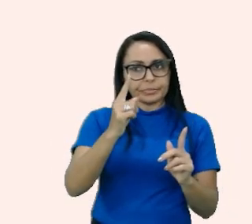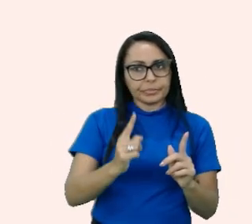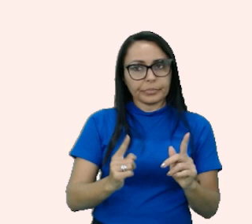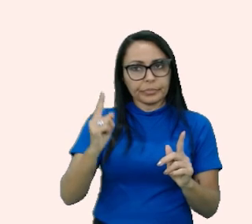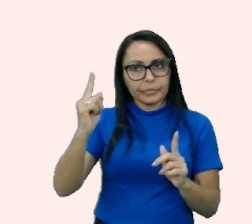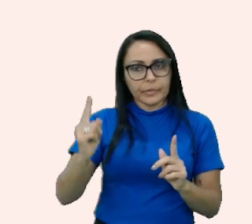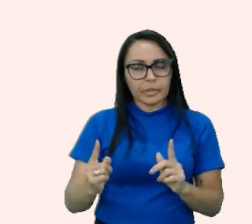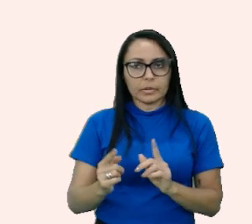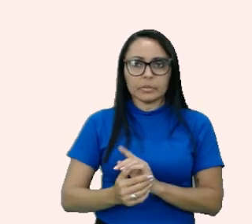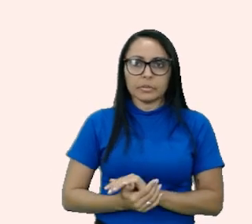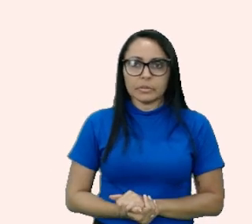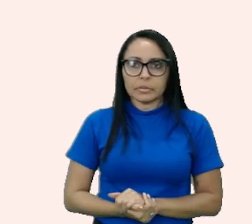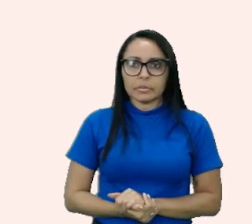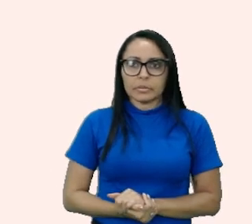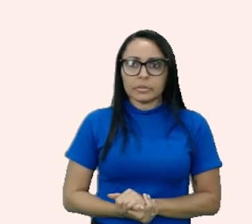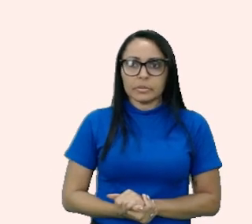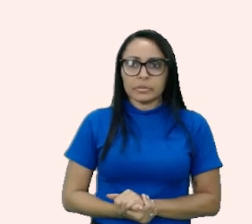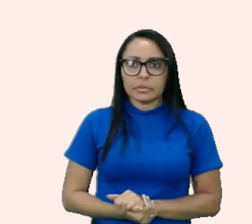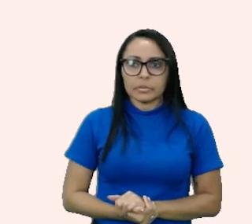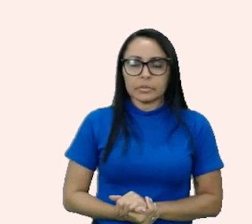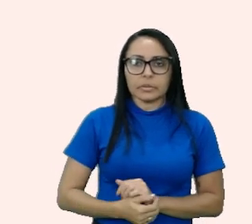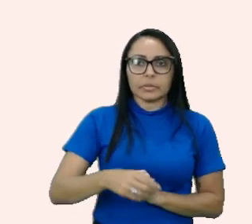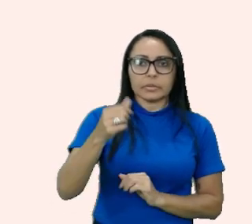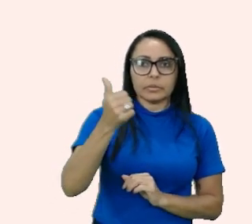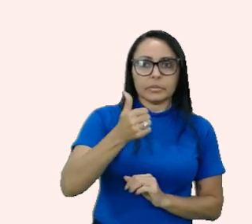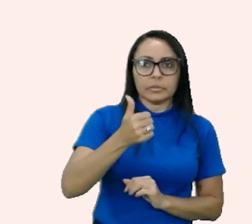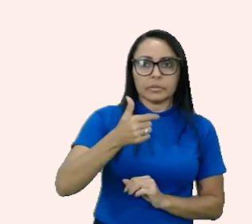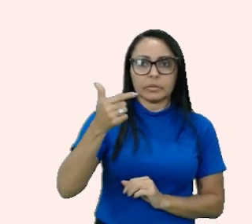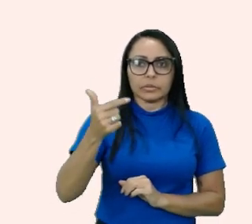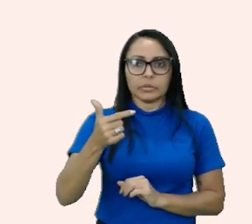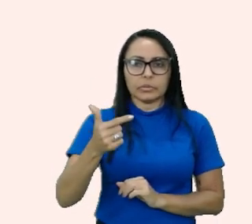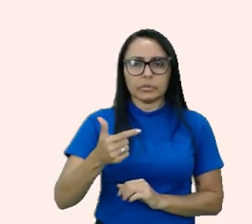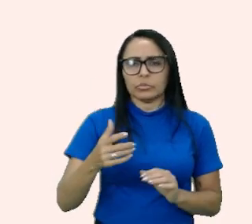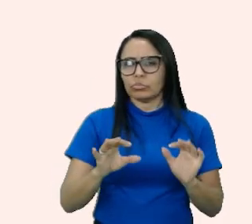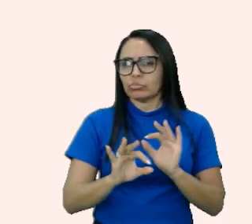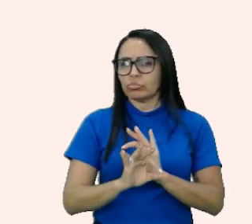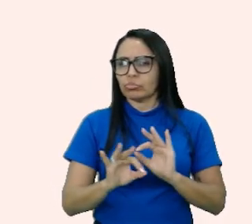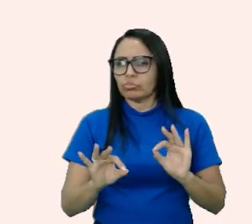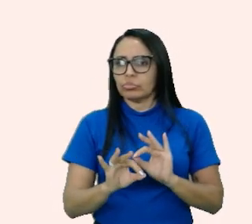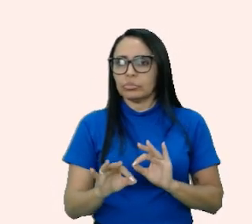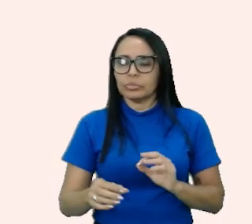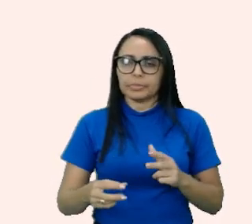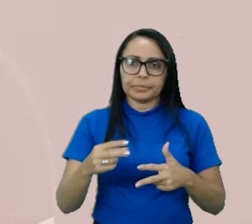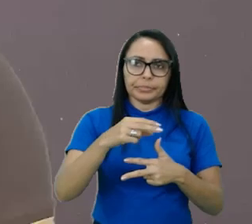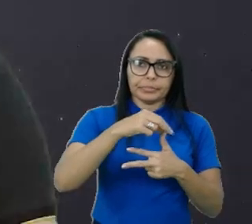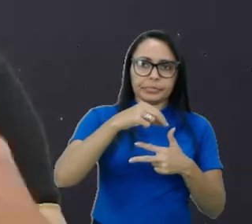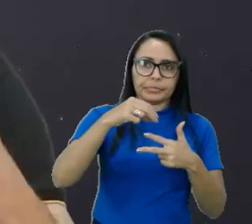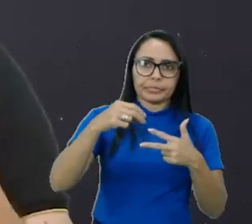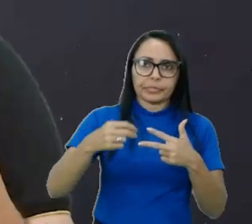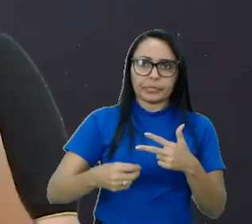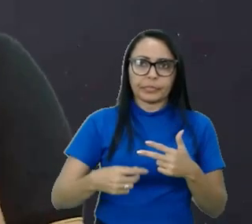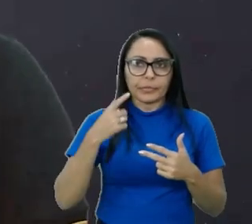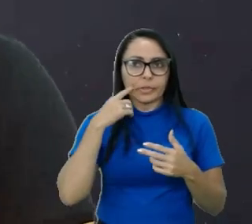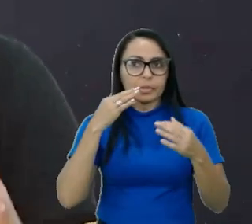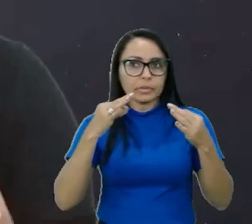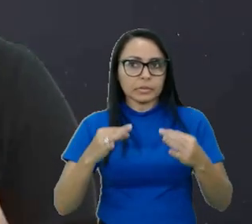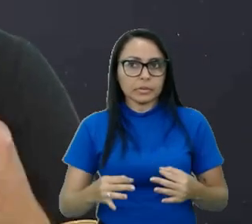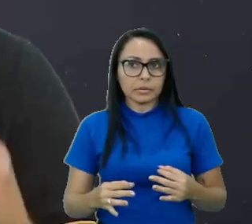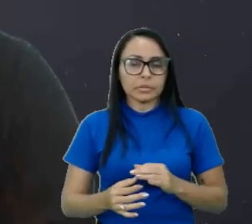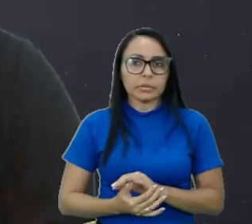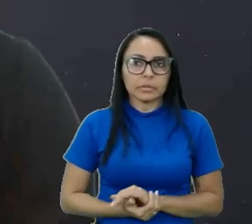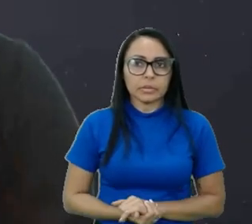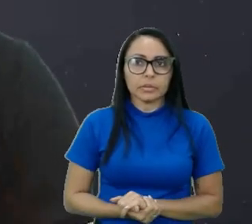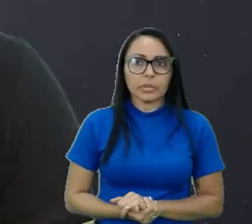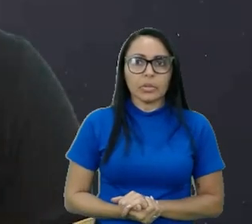elas essa primeira e essa segunda. Show de bola! Então o Enem vai trazer para você exatamente questões